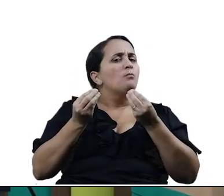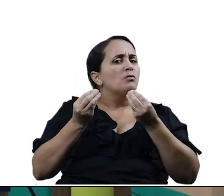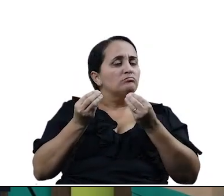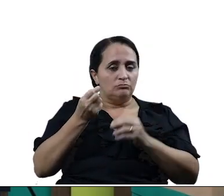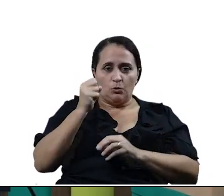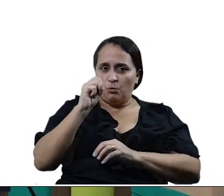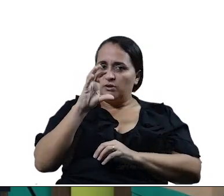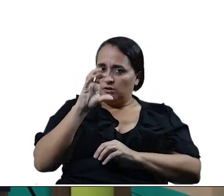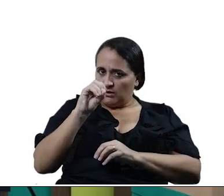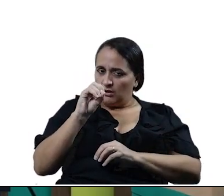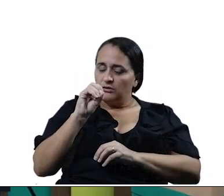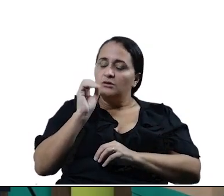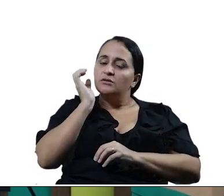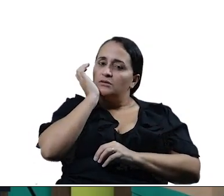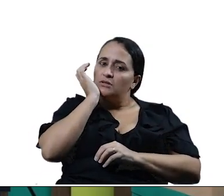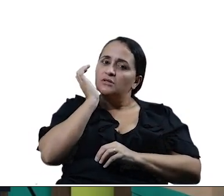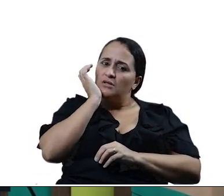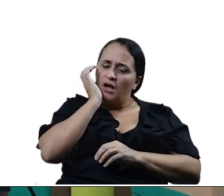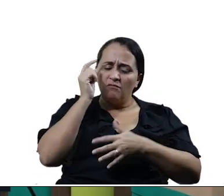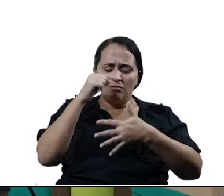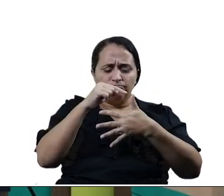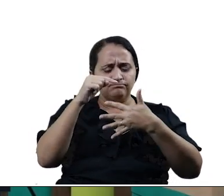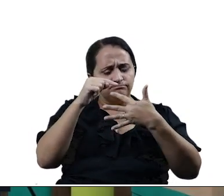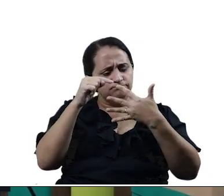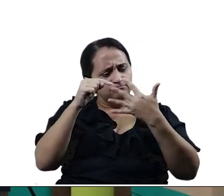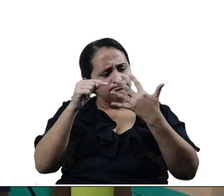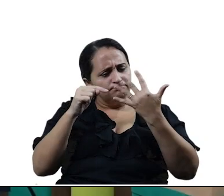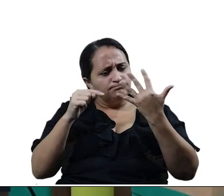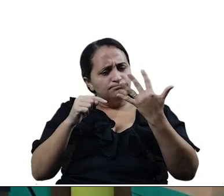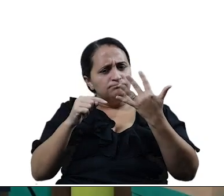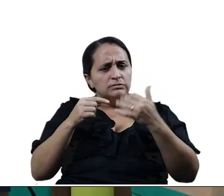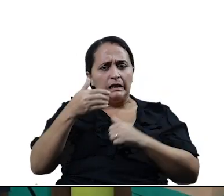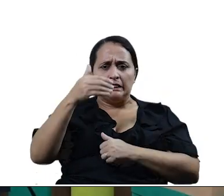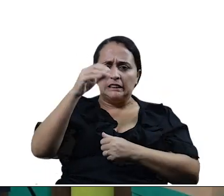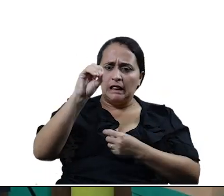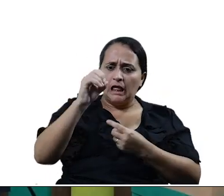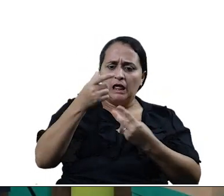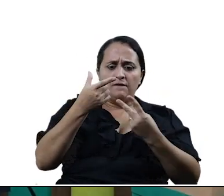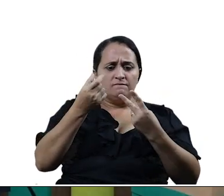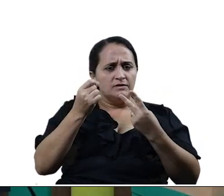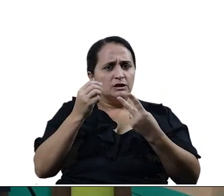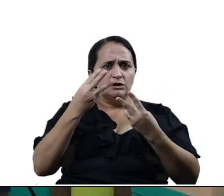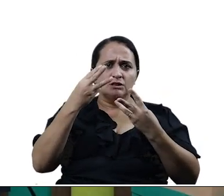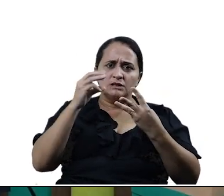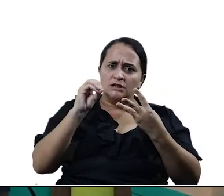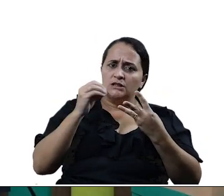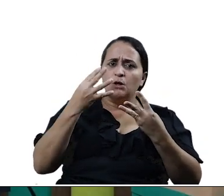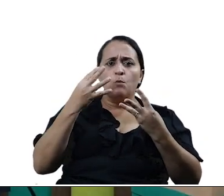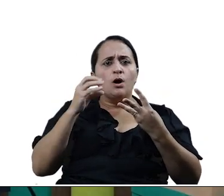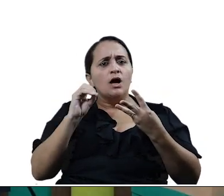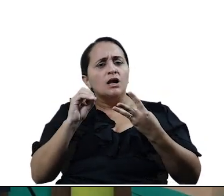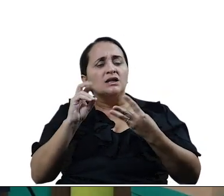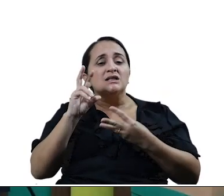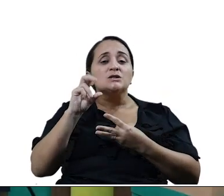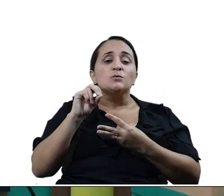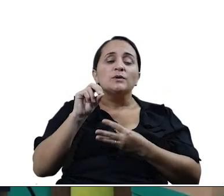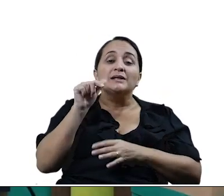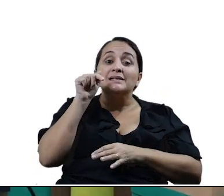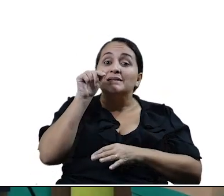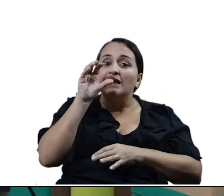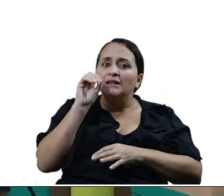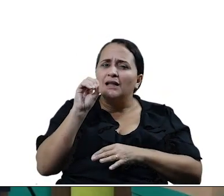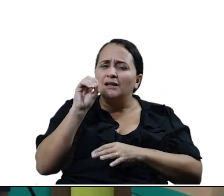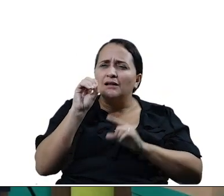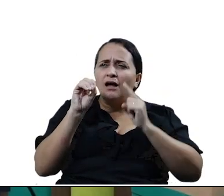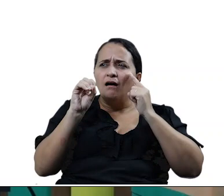80 centavos. Eu vou contando, né? Olha, 10, 20, 30, 40, 50, 60, 70,